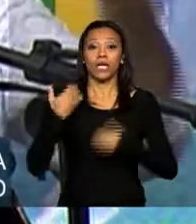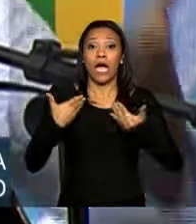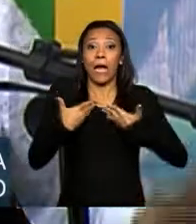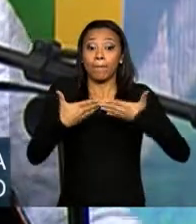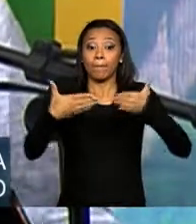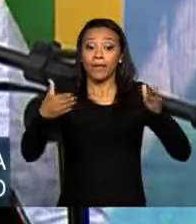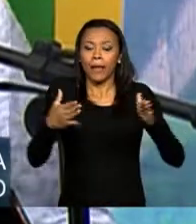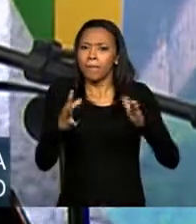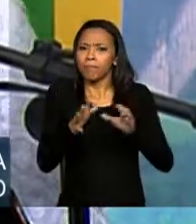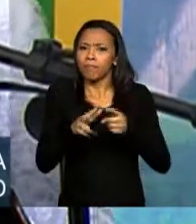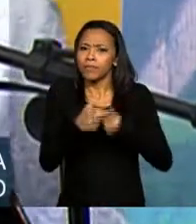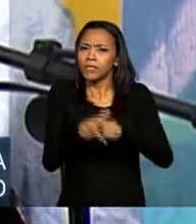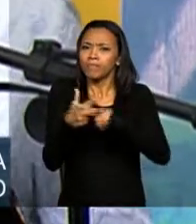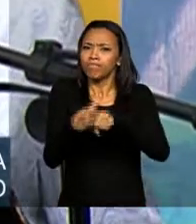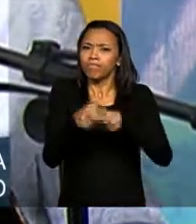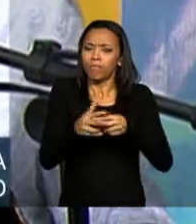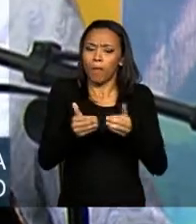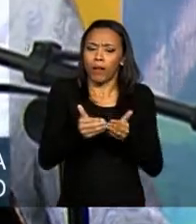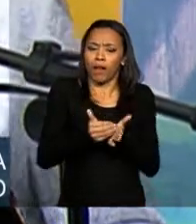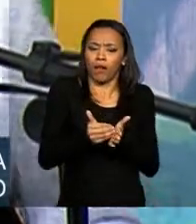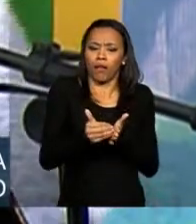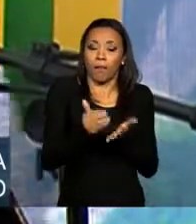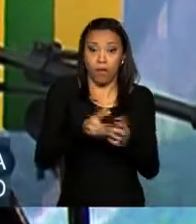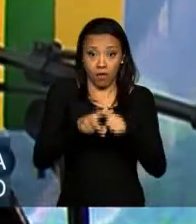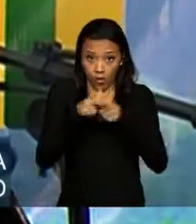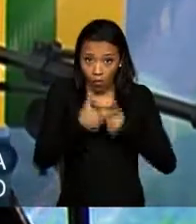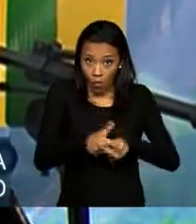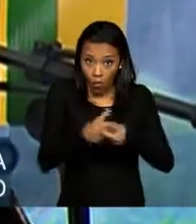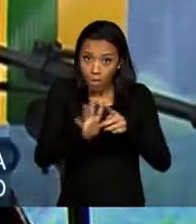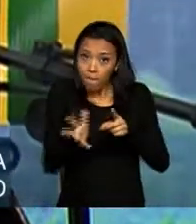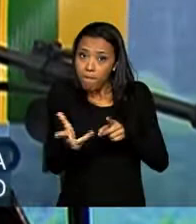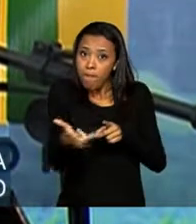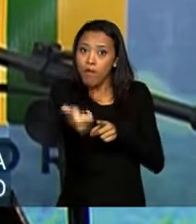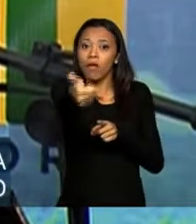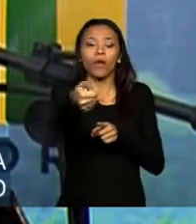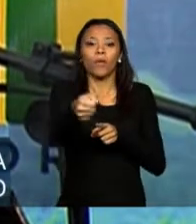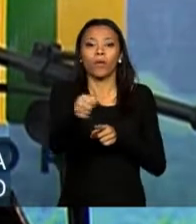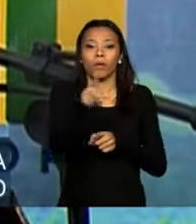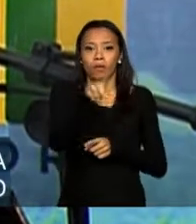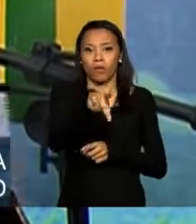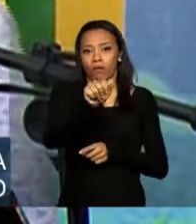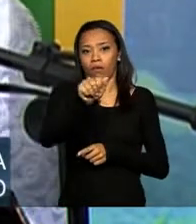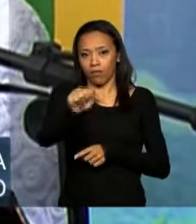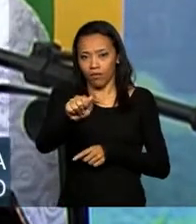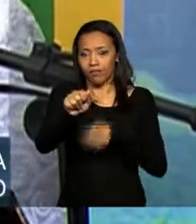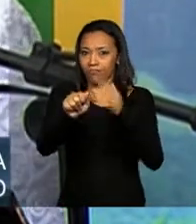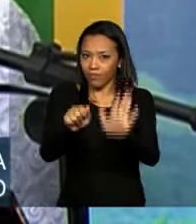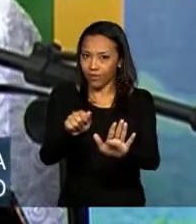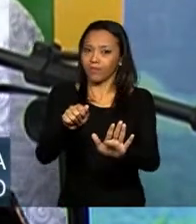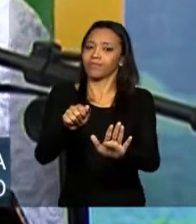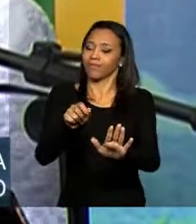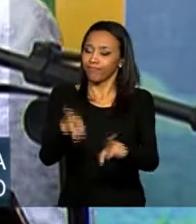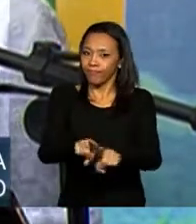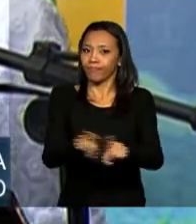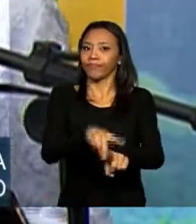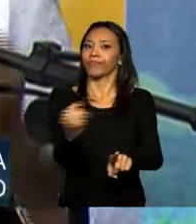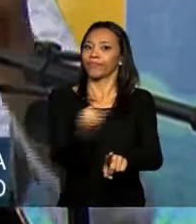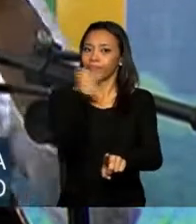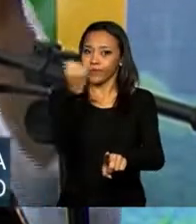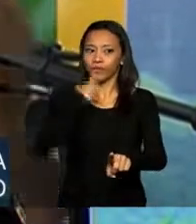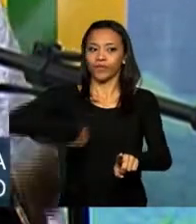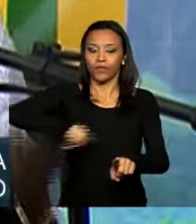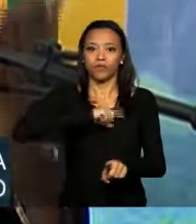aperfeiçoar o pa mas é também importante que a gente se conscientize